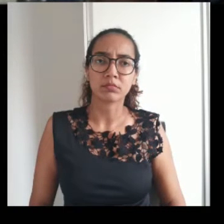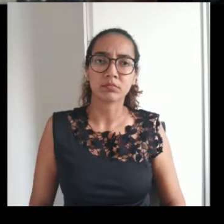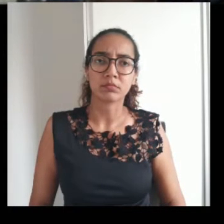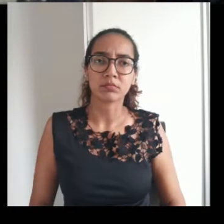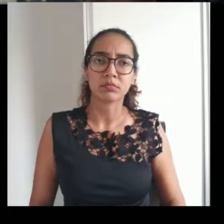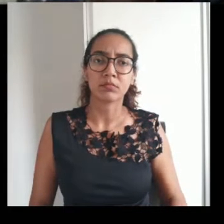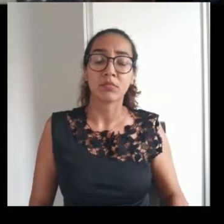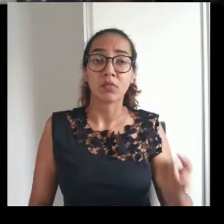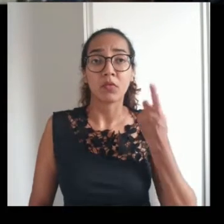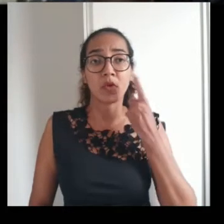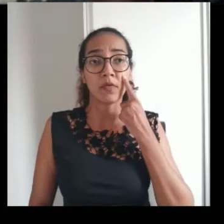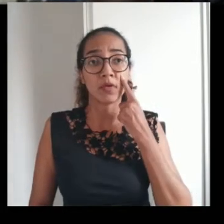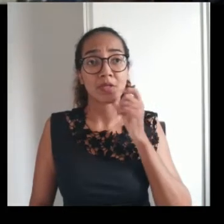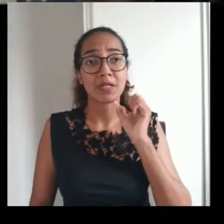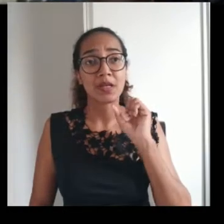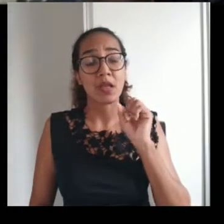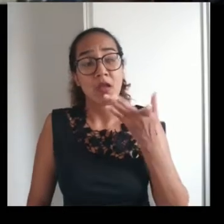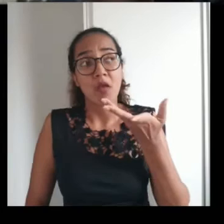certo?